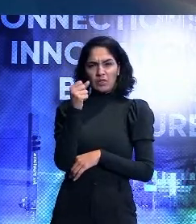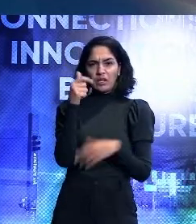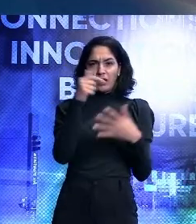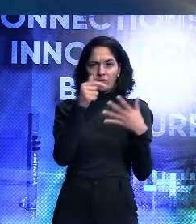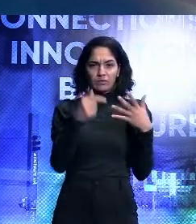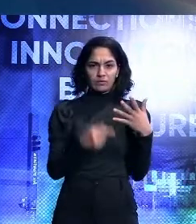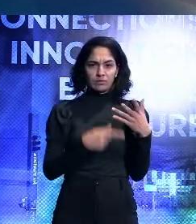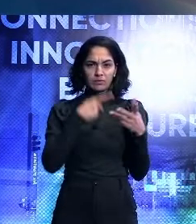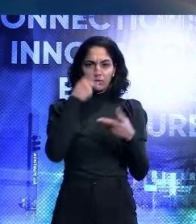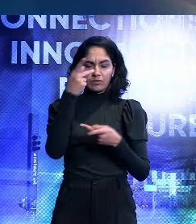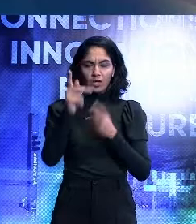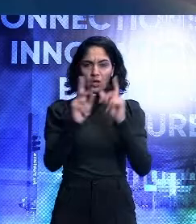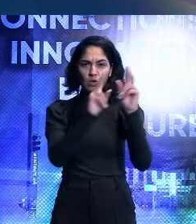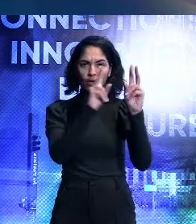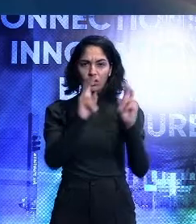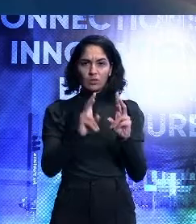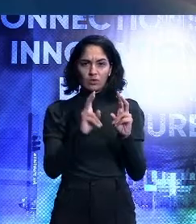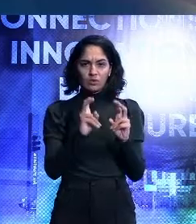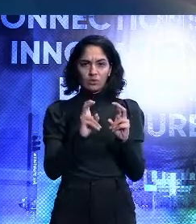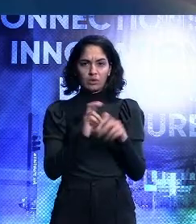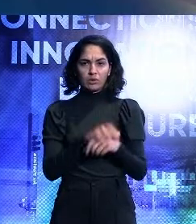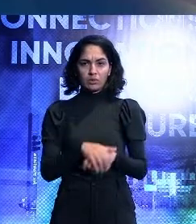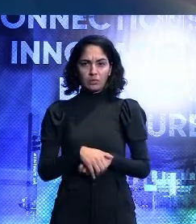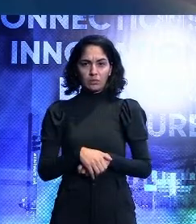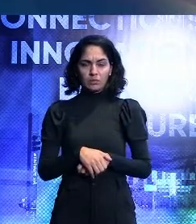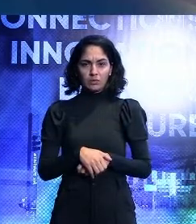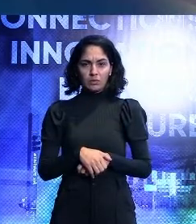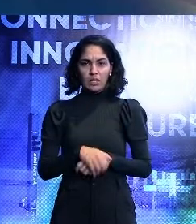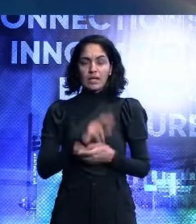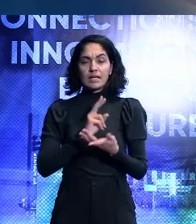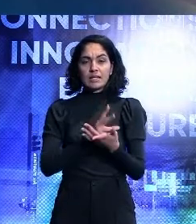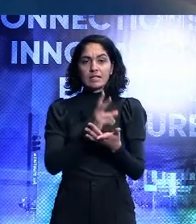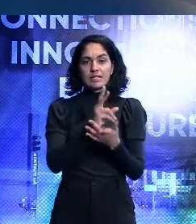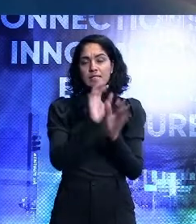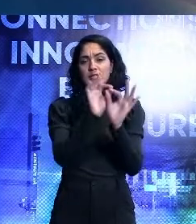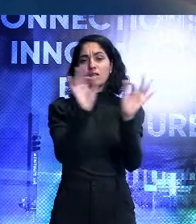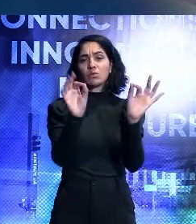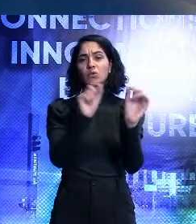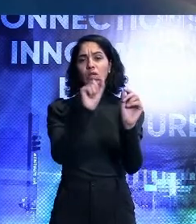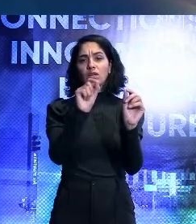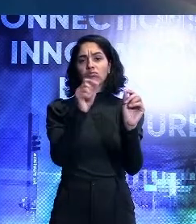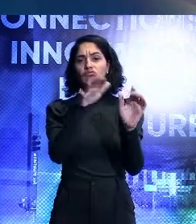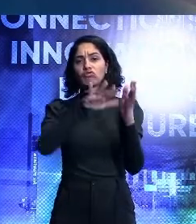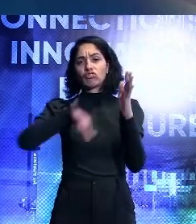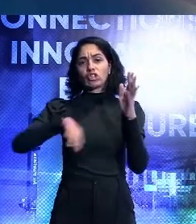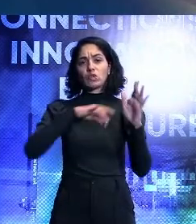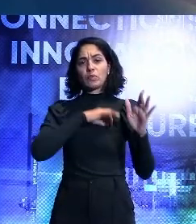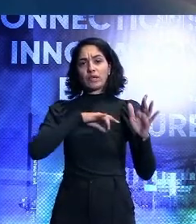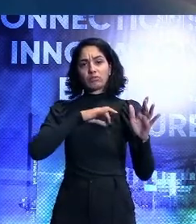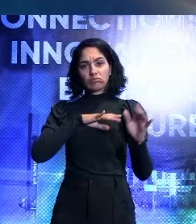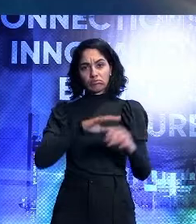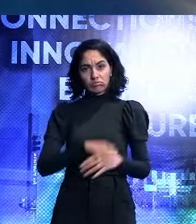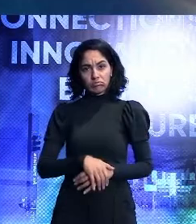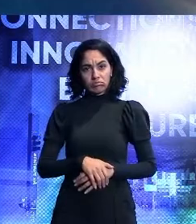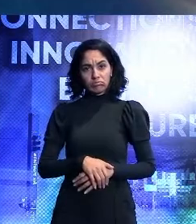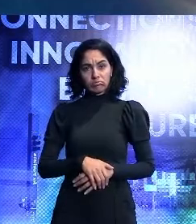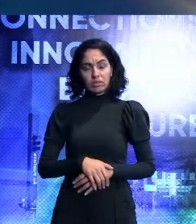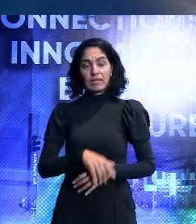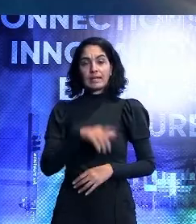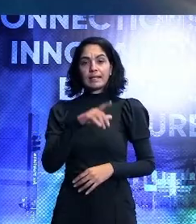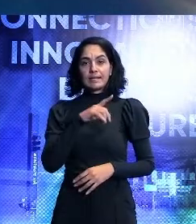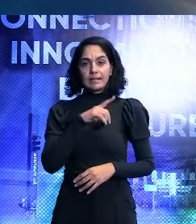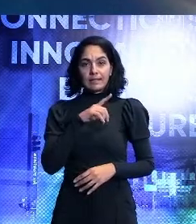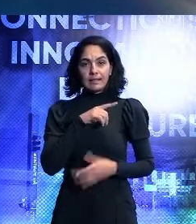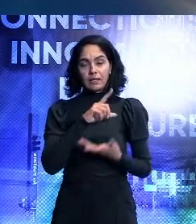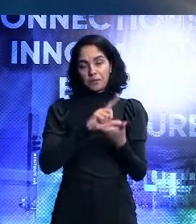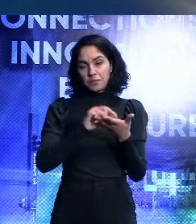sobre elimine o medo. Simples assim, elimine o medo. Há um artigo na Harvard Business Review, que